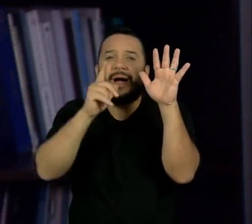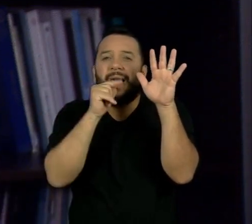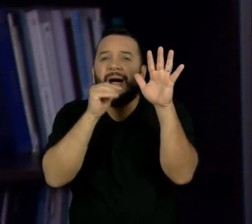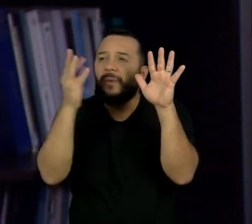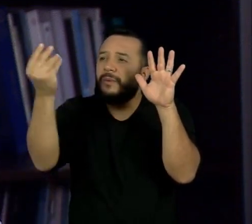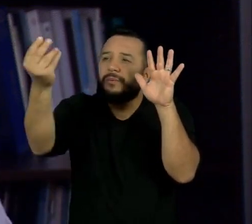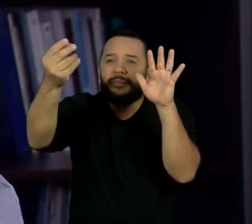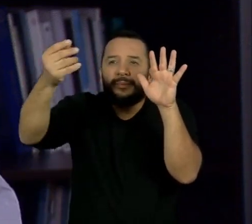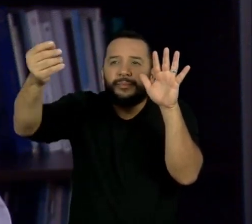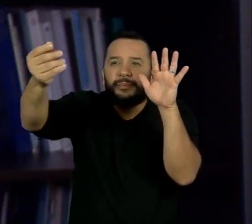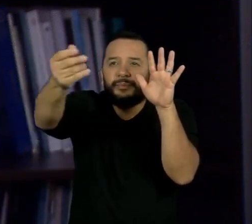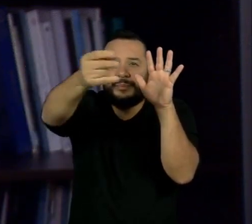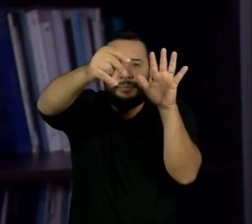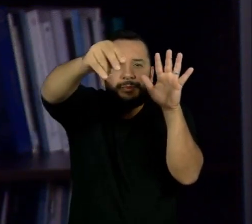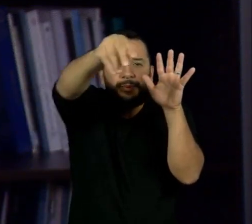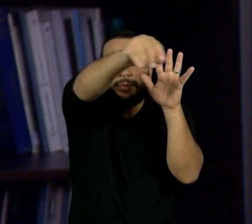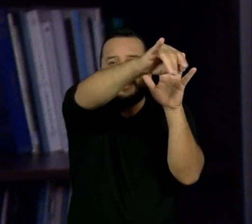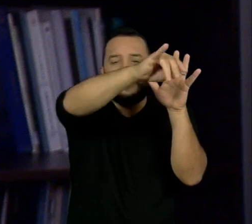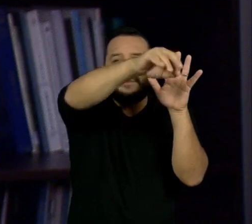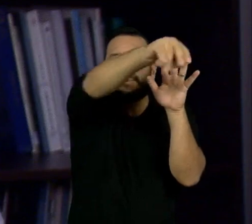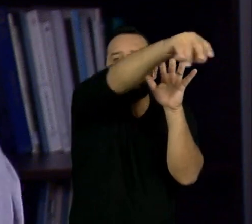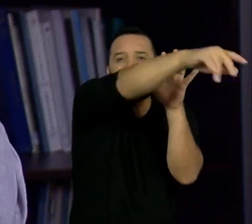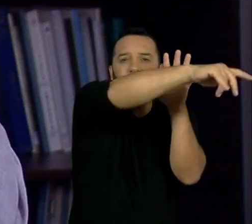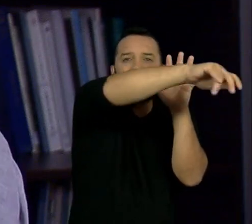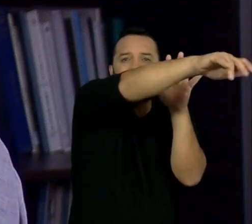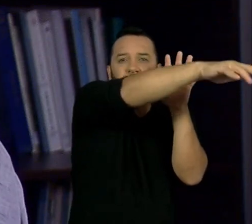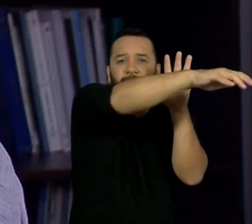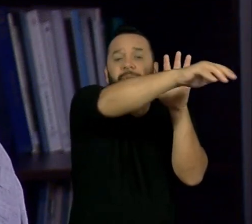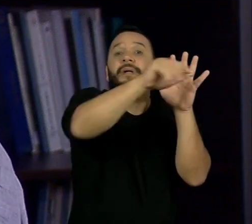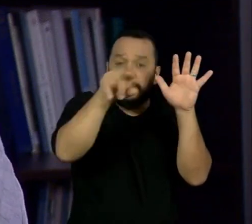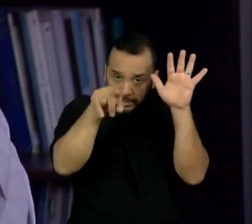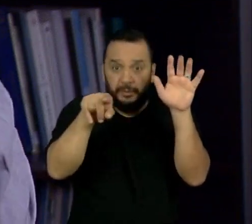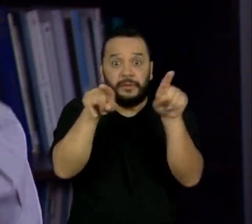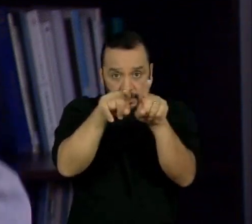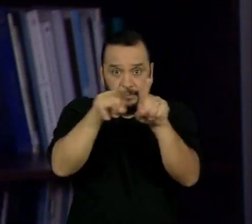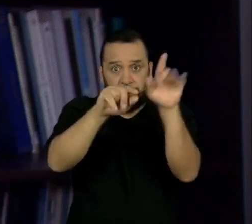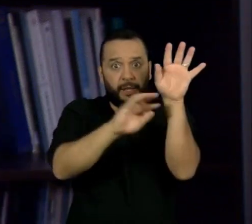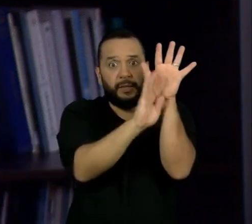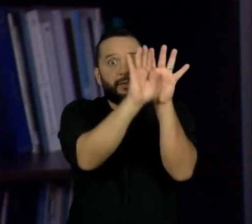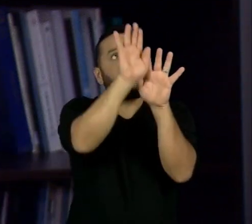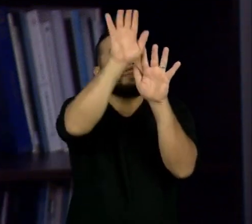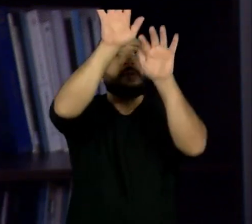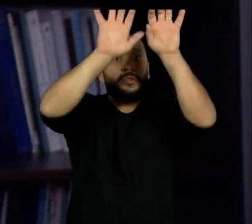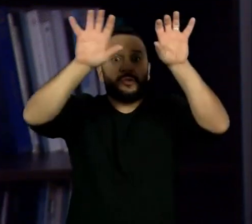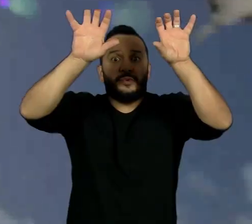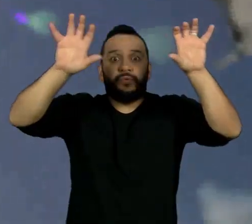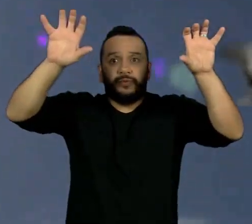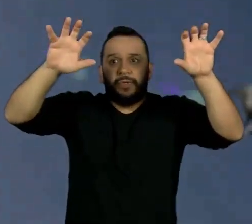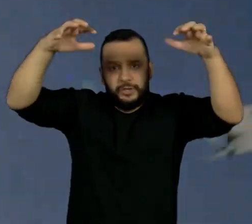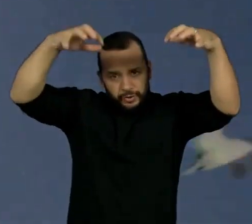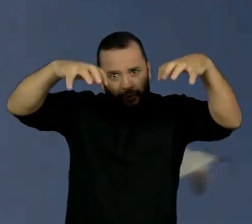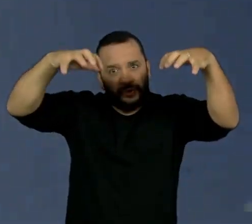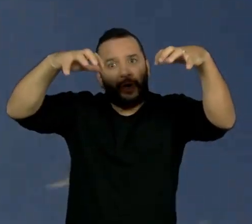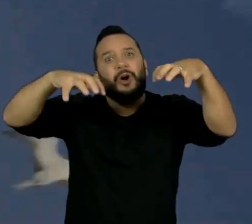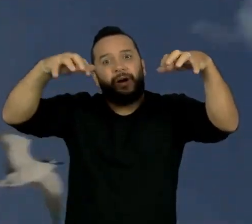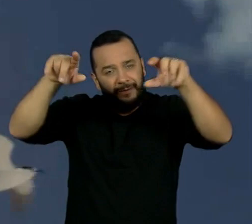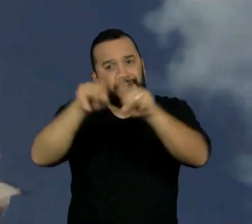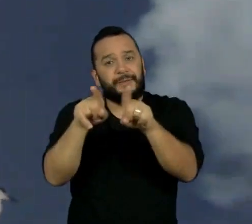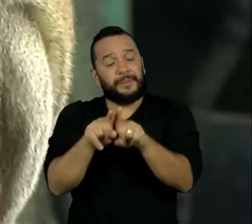atmosfera, cria condições para formar nuvens e chove também durante a estação seca.